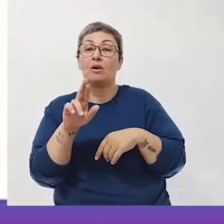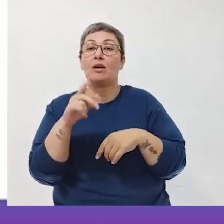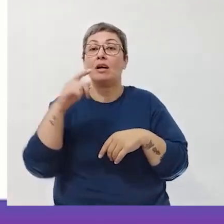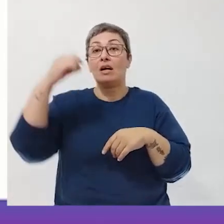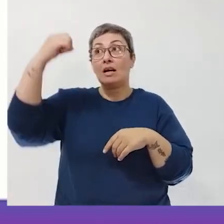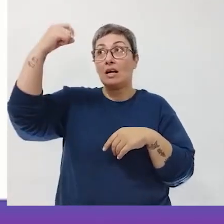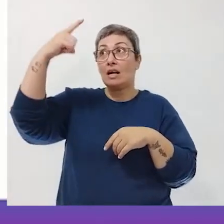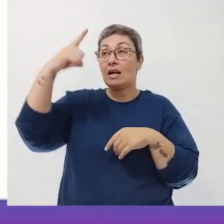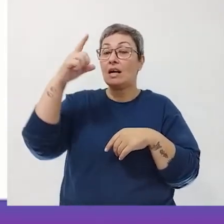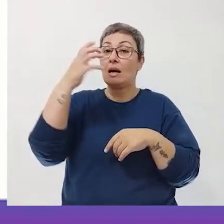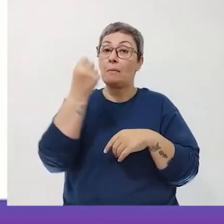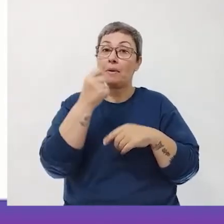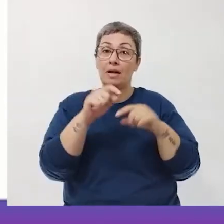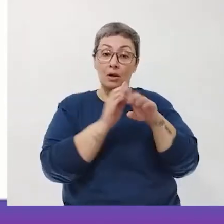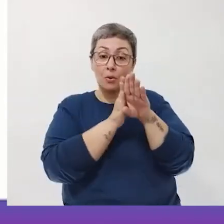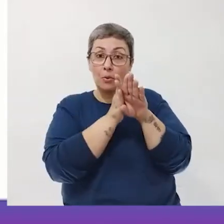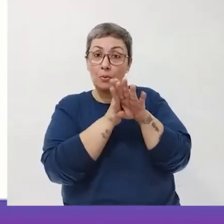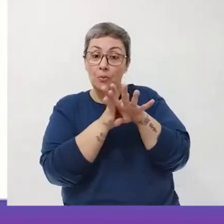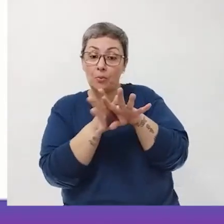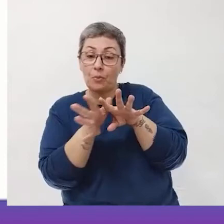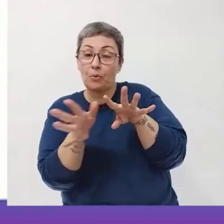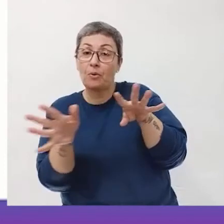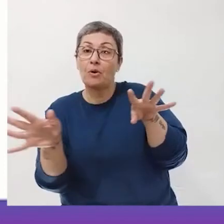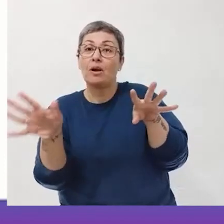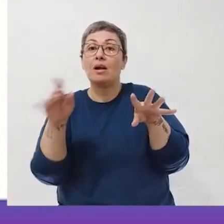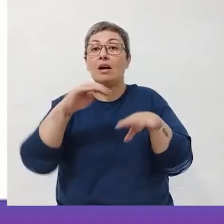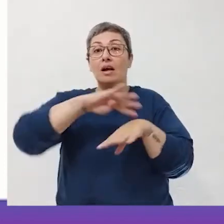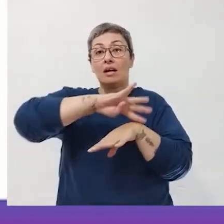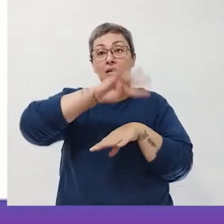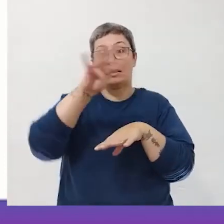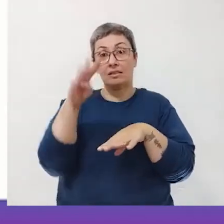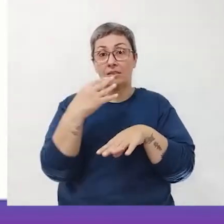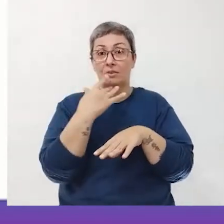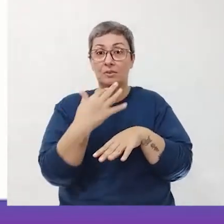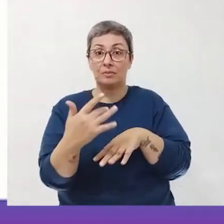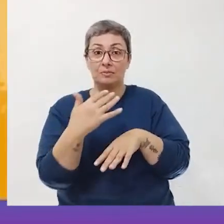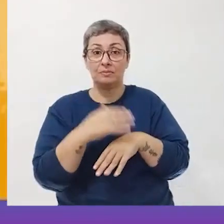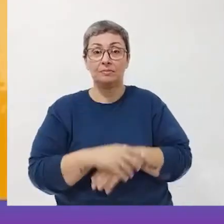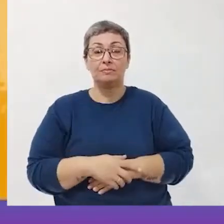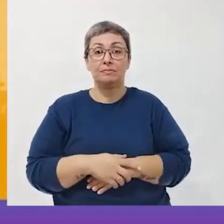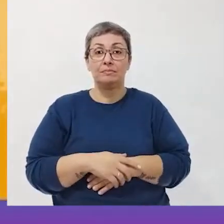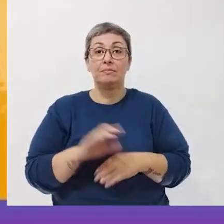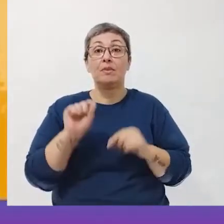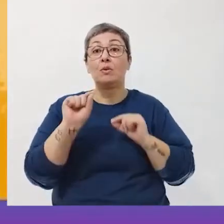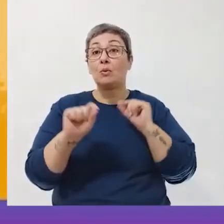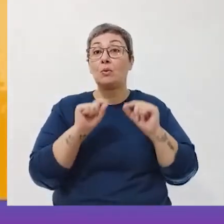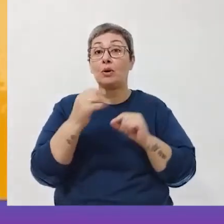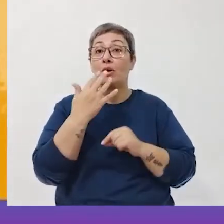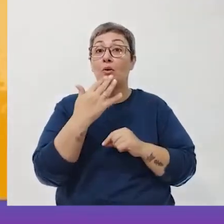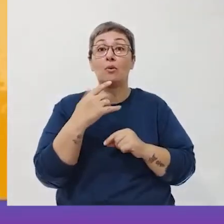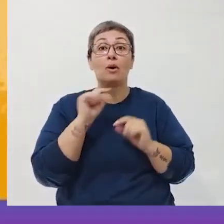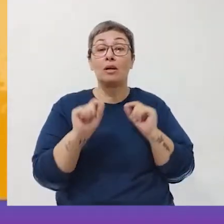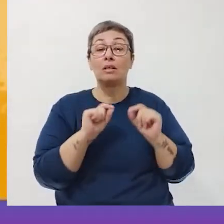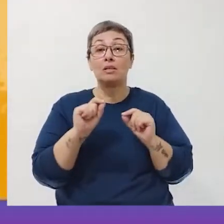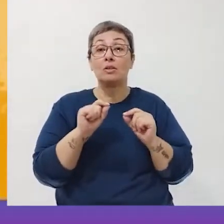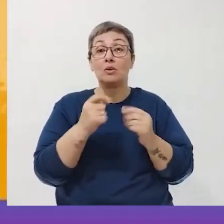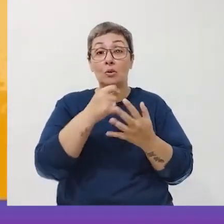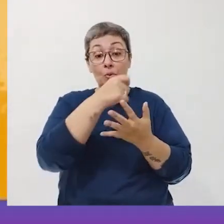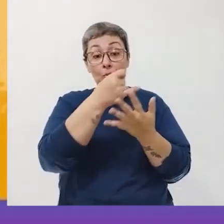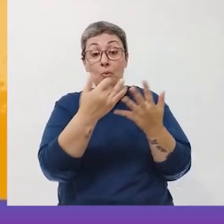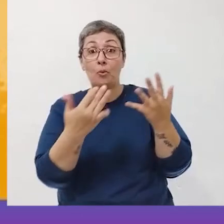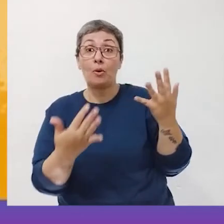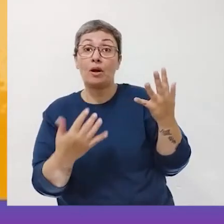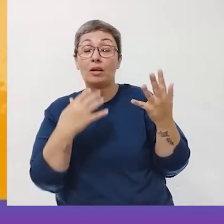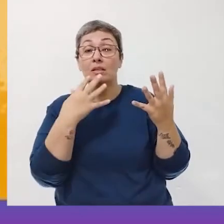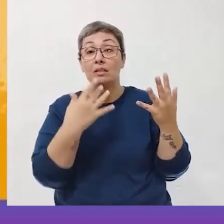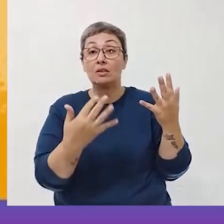do sol é desviada e se decompõe nas cores do arco-íris. E que cores são essas? Quantas cores